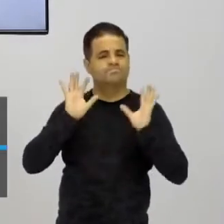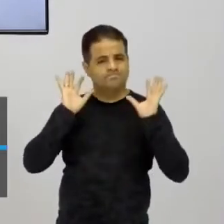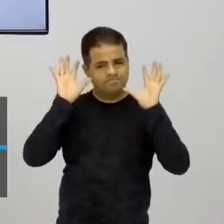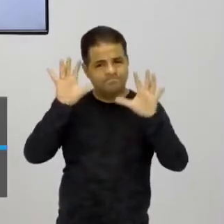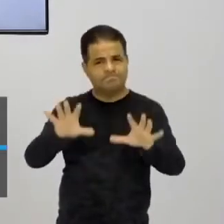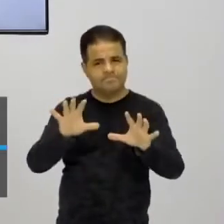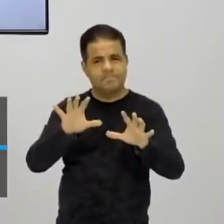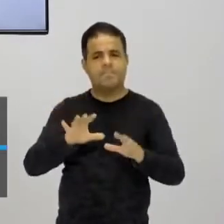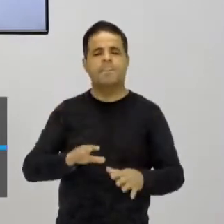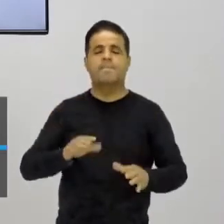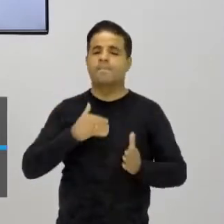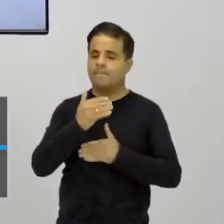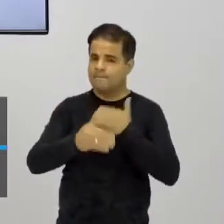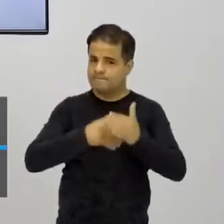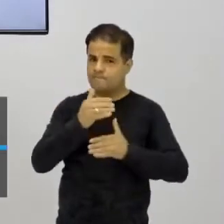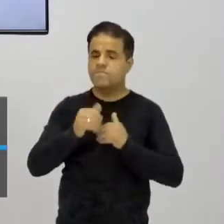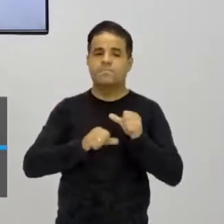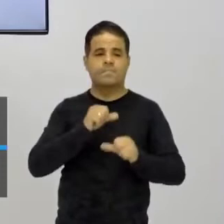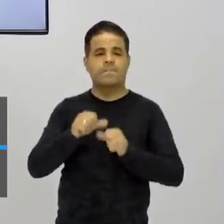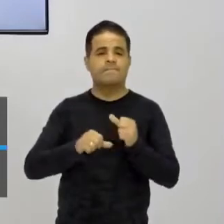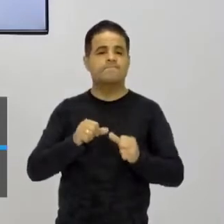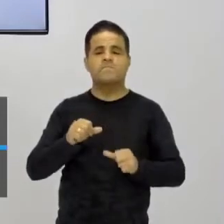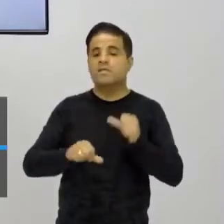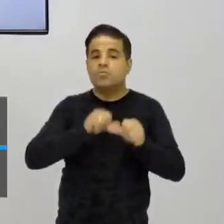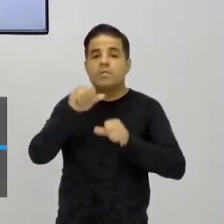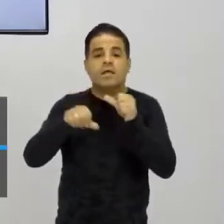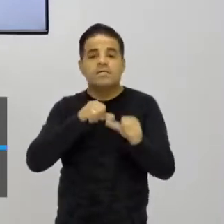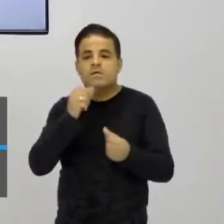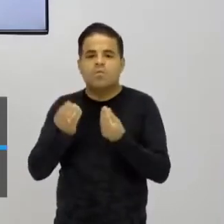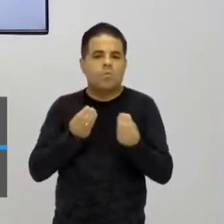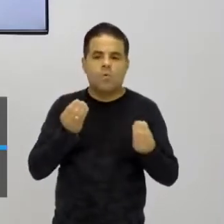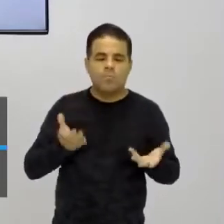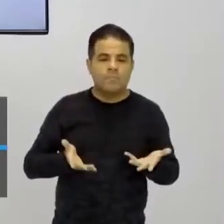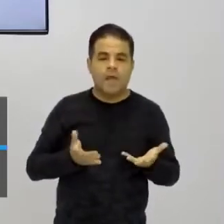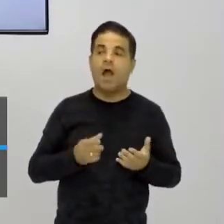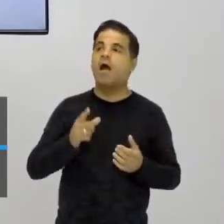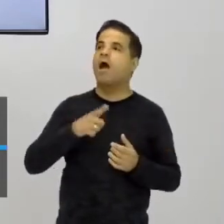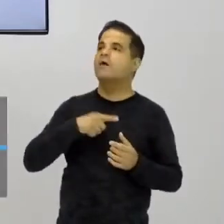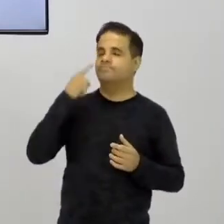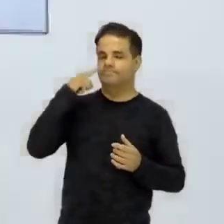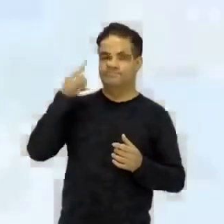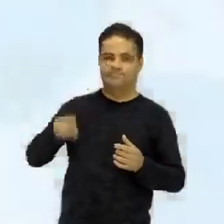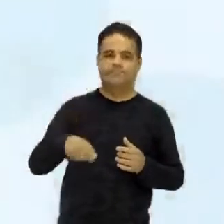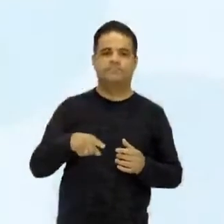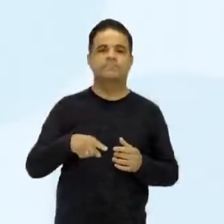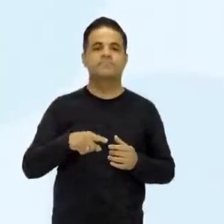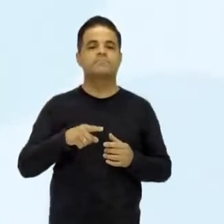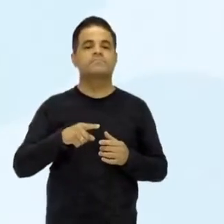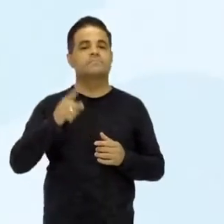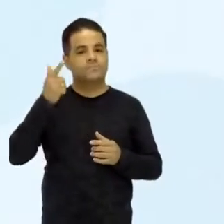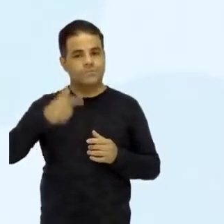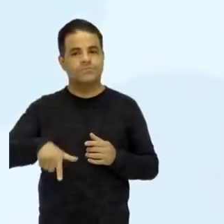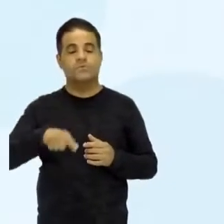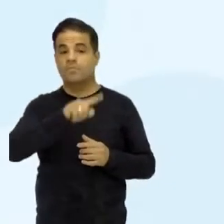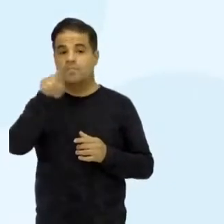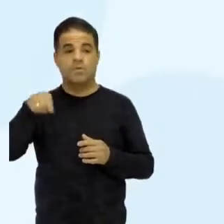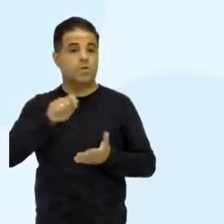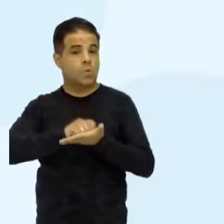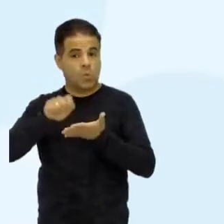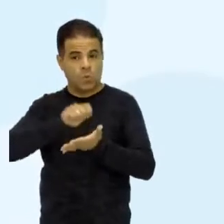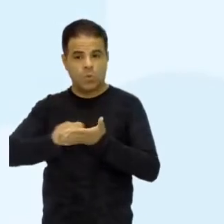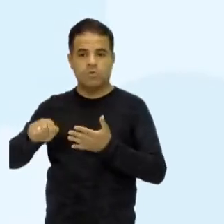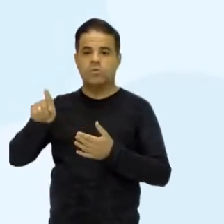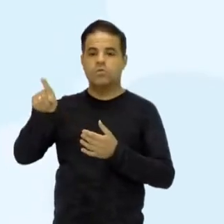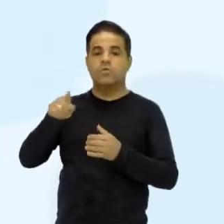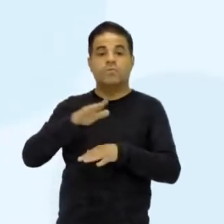estufa, estão alterando. Como que é essa alteração, como que funciona? Aí eu tenho aqui o simulador, de novo, para quem não